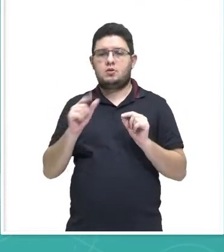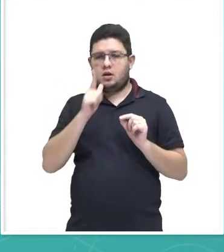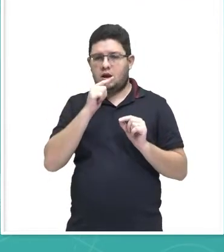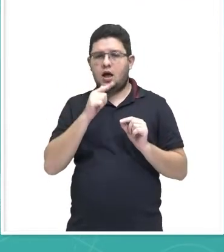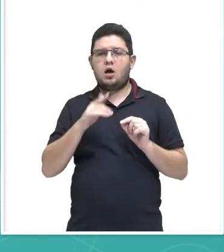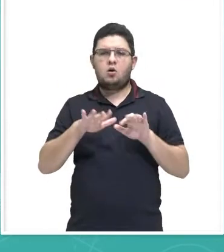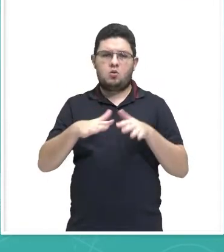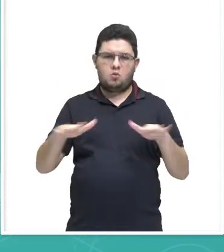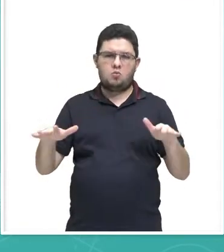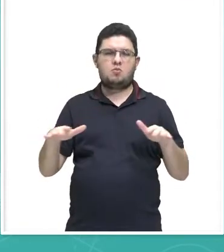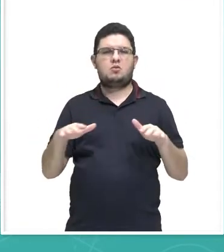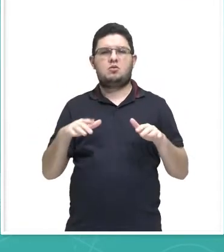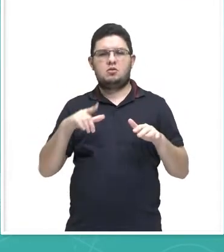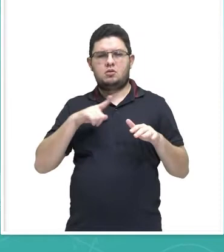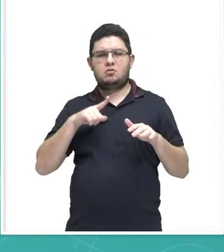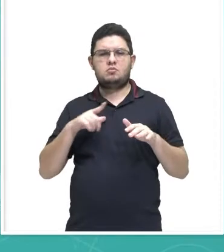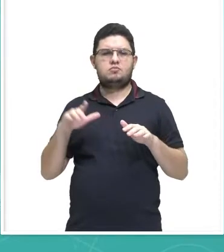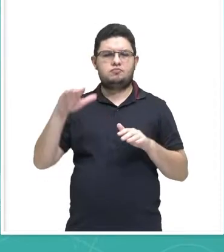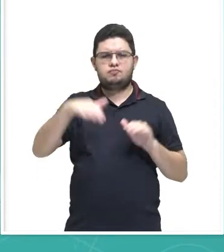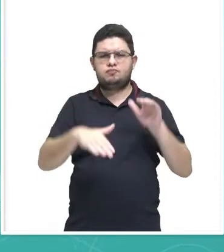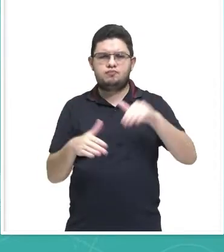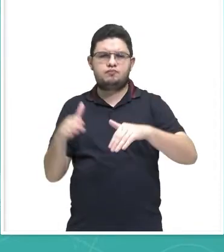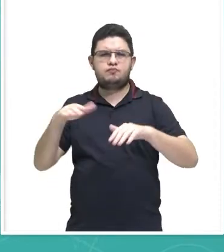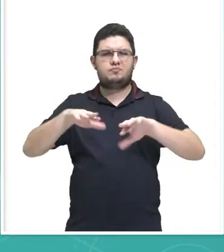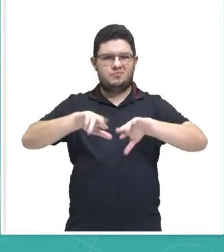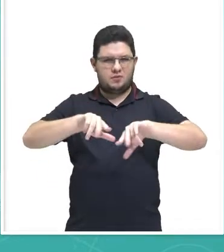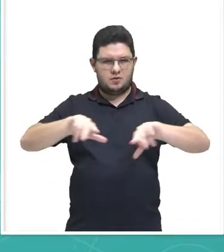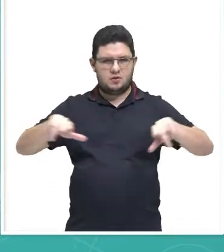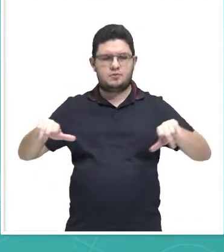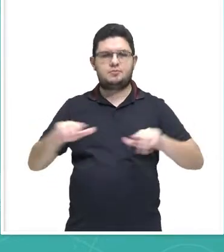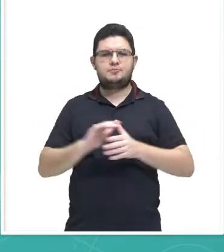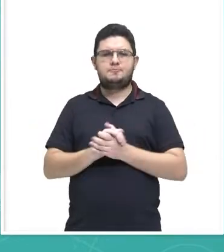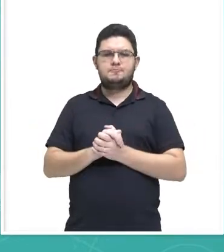aquáticos, nós temos natação, nado sincronizado,